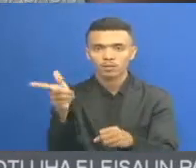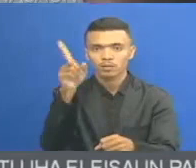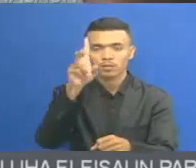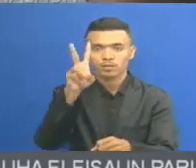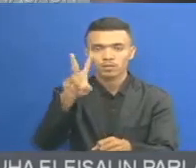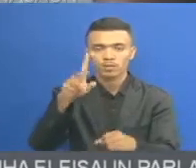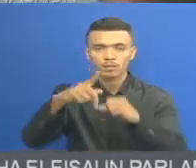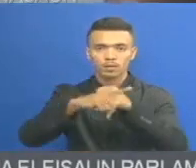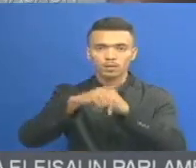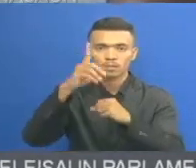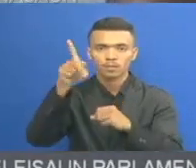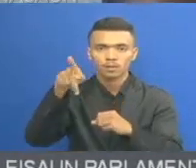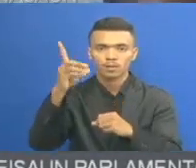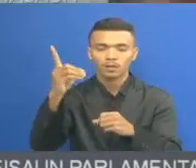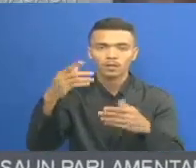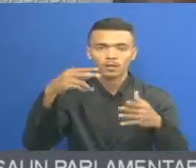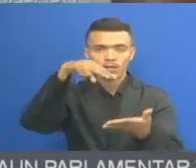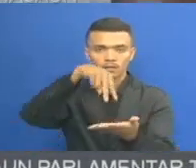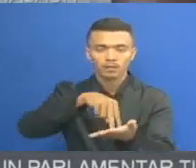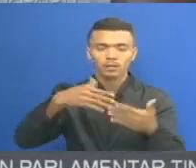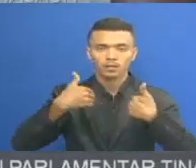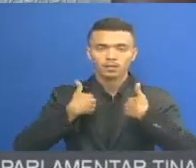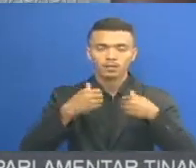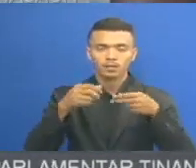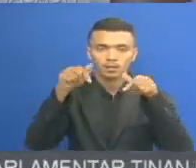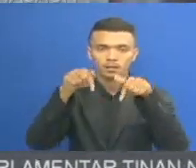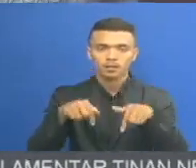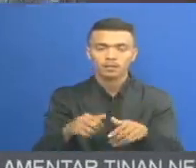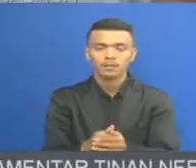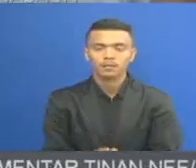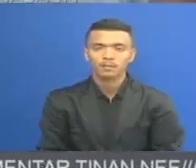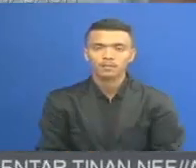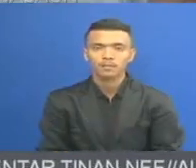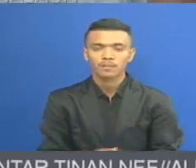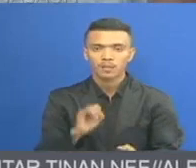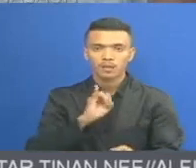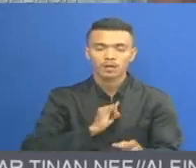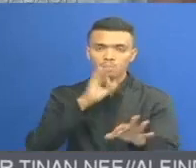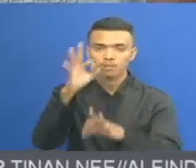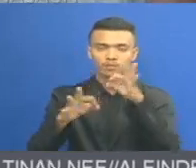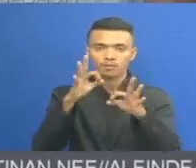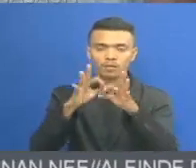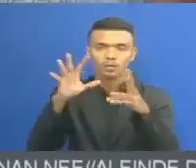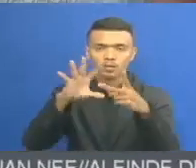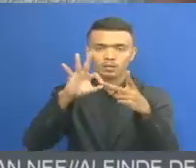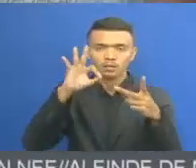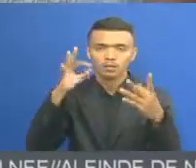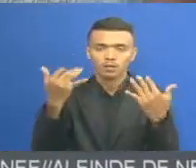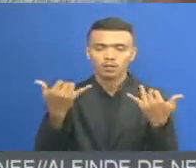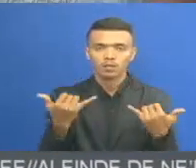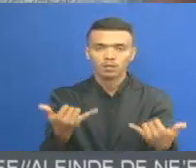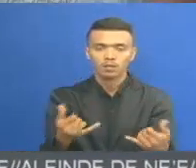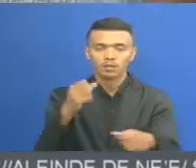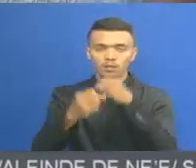Partido Democrático existe em Watu Carabao. Liu e a Suco Afaloicai. Ao fiar a carta que é a eleição ainda, né?